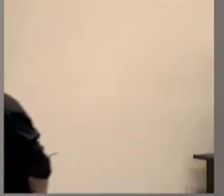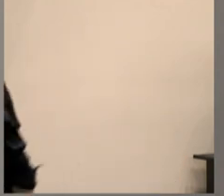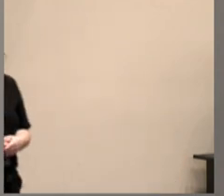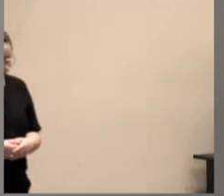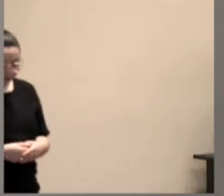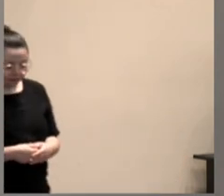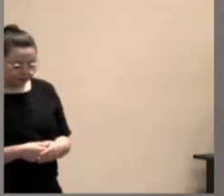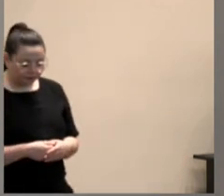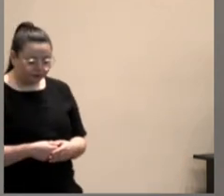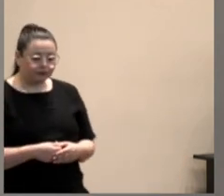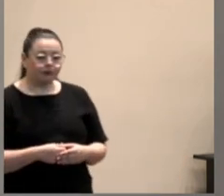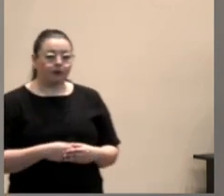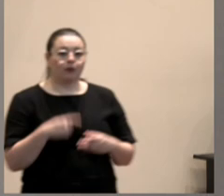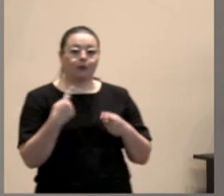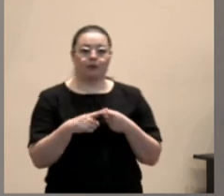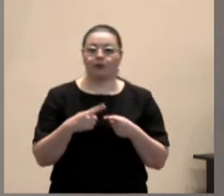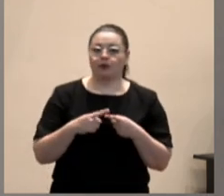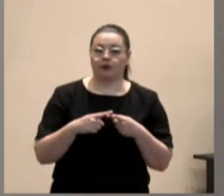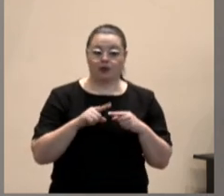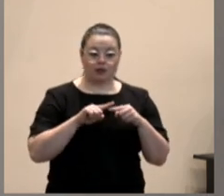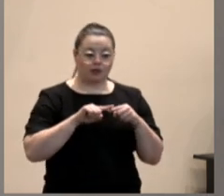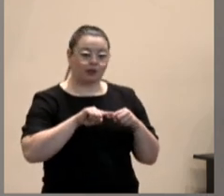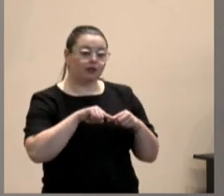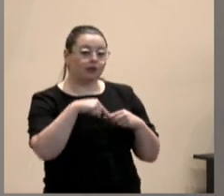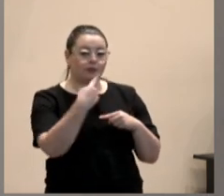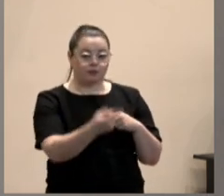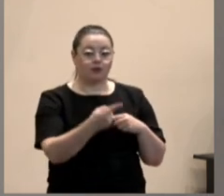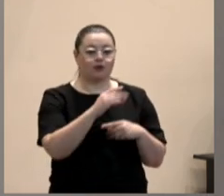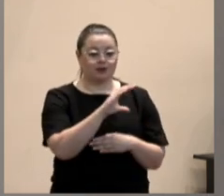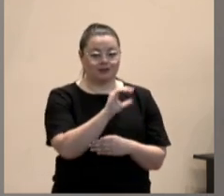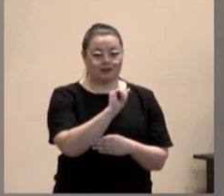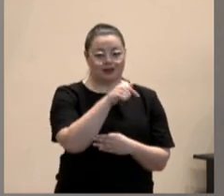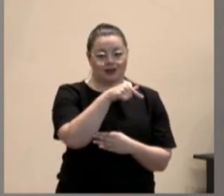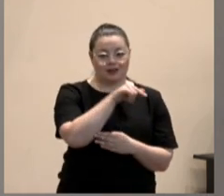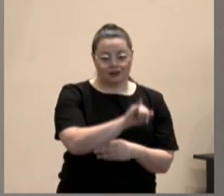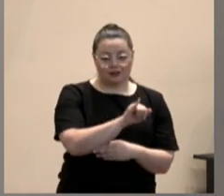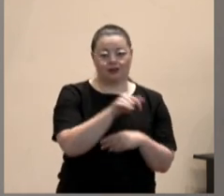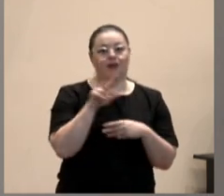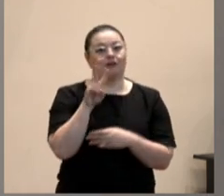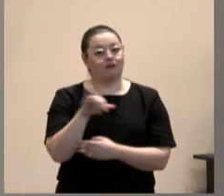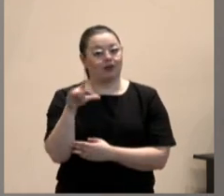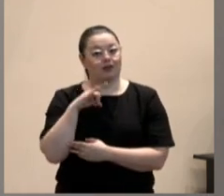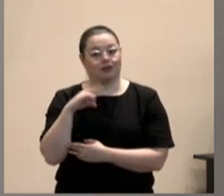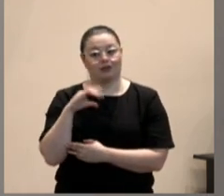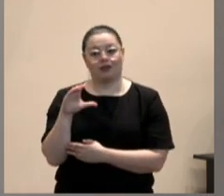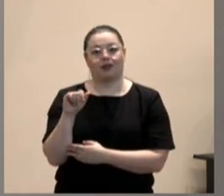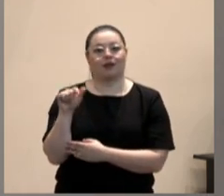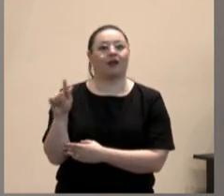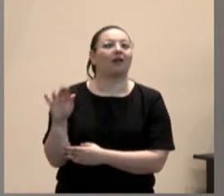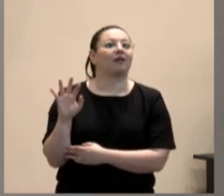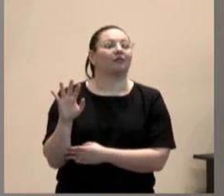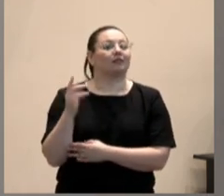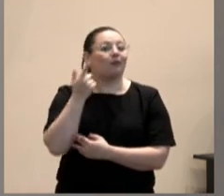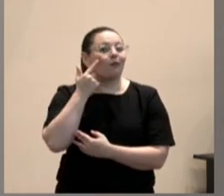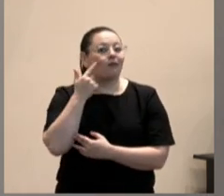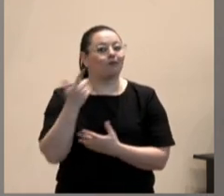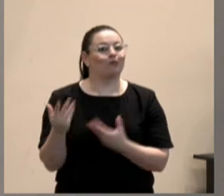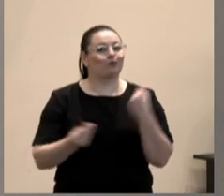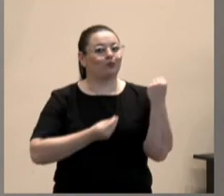que vir o CAC, que é o curso aluno qualidade, que já é um patamar, e nós vamos ter ideia, mais no